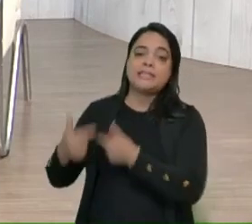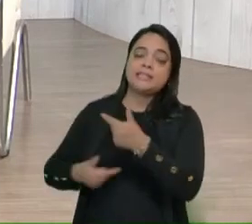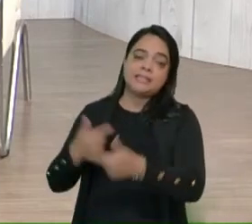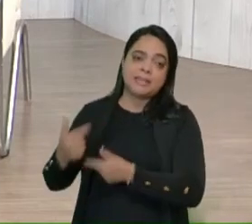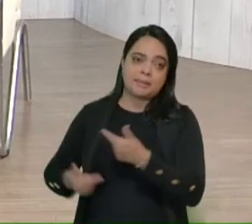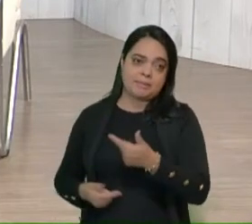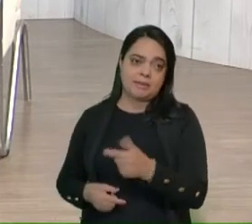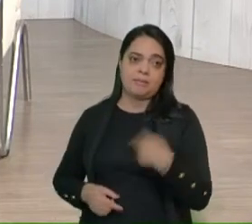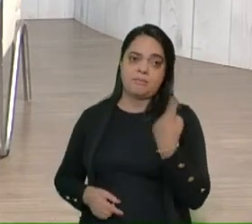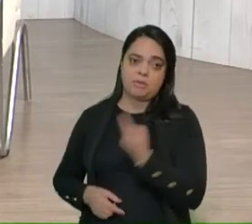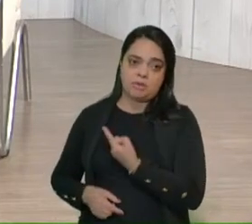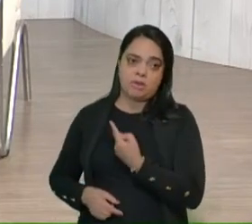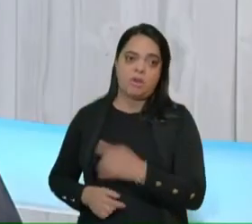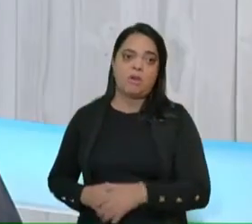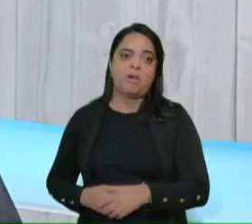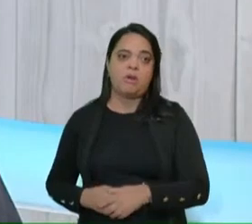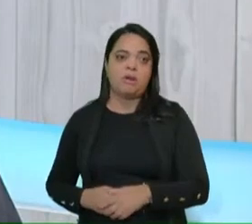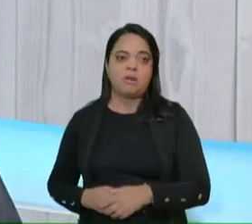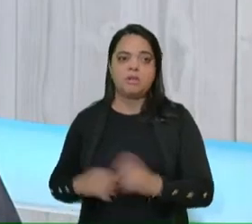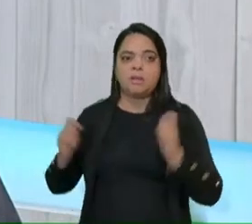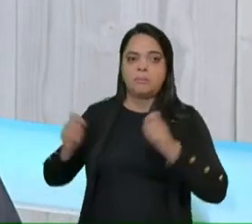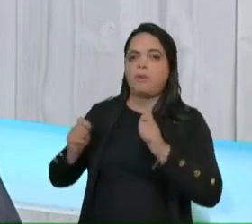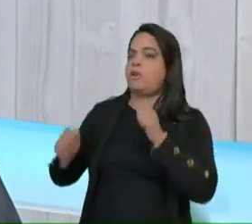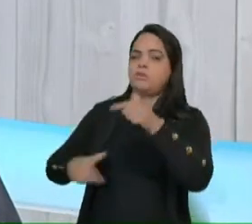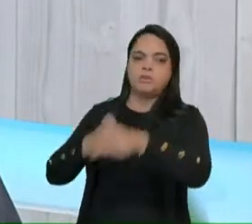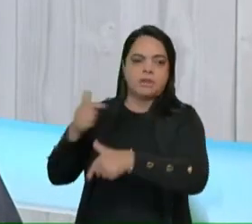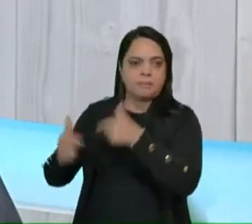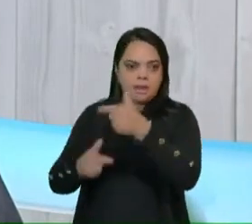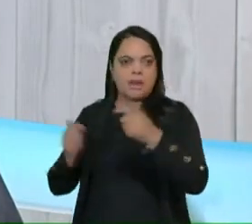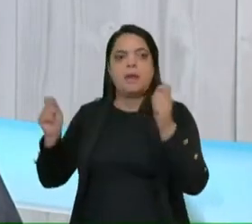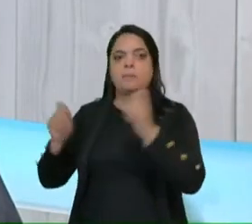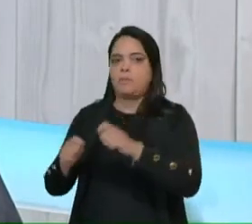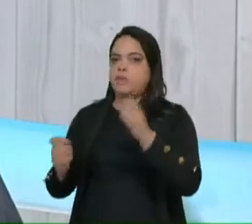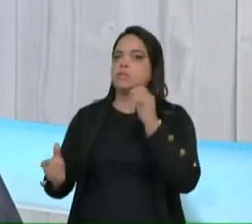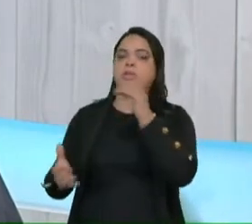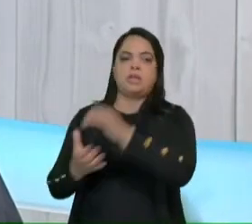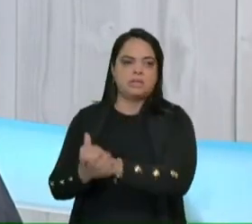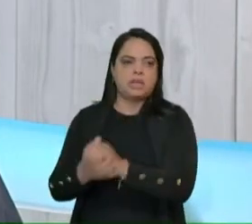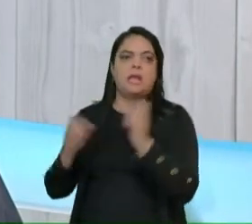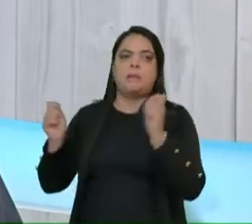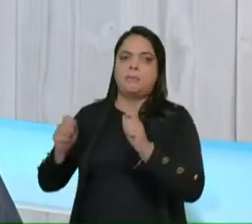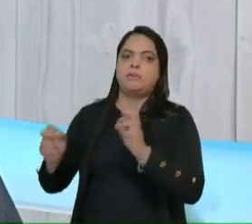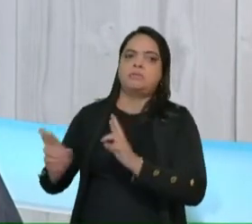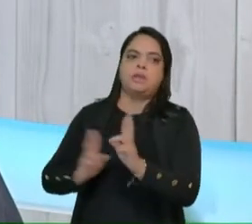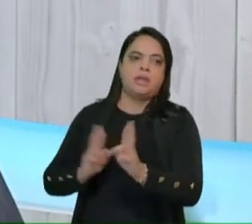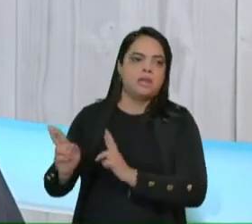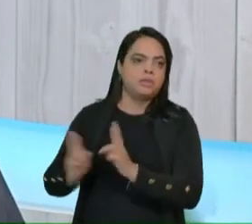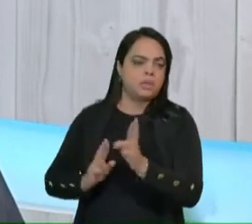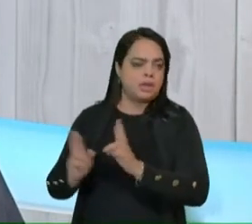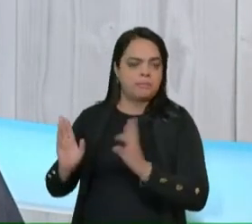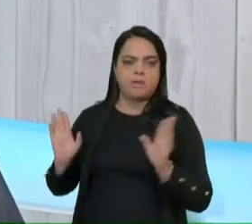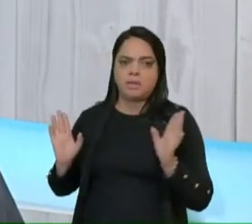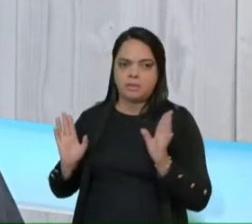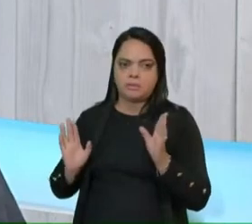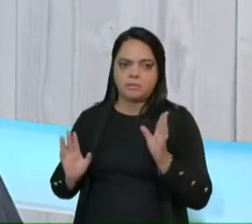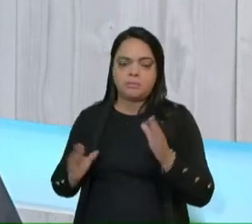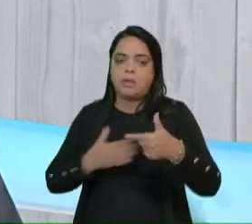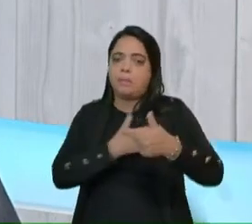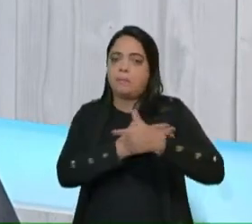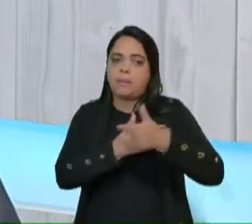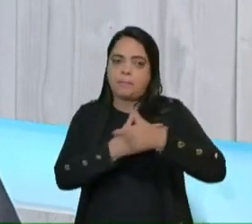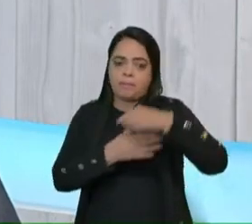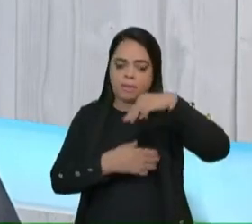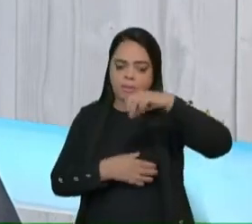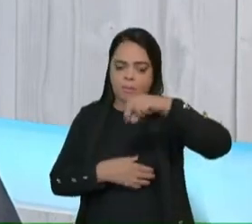na nossa linhagem a gente pode trabalhar pode casar pode se relacionar né e o papel de um